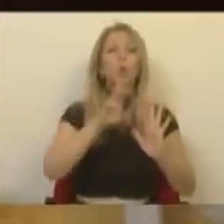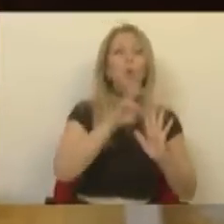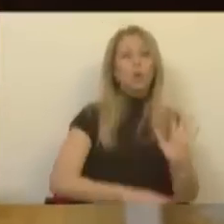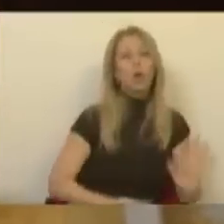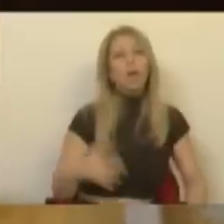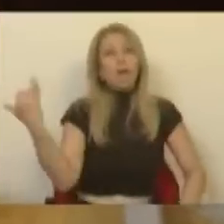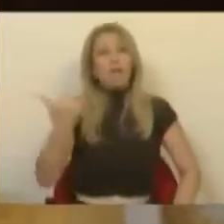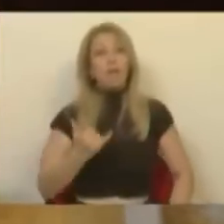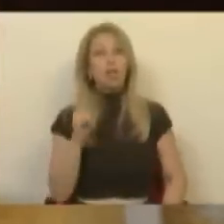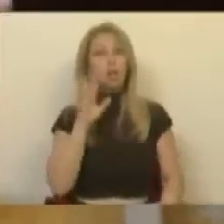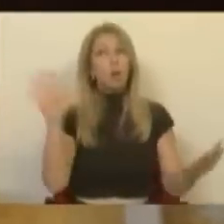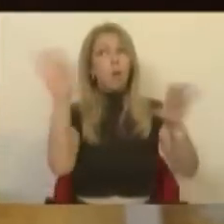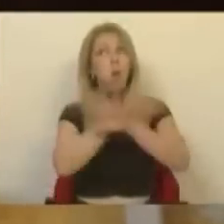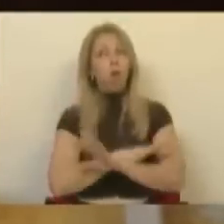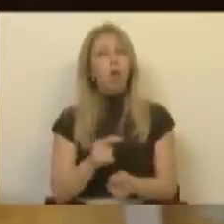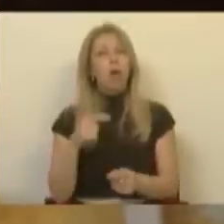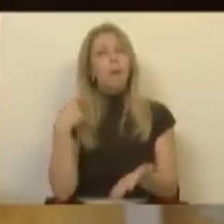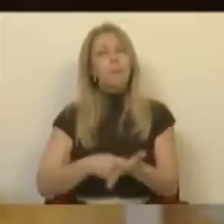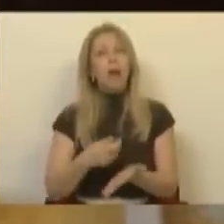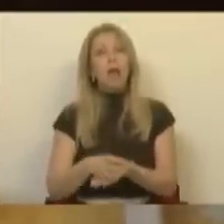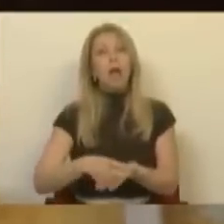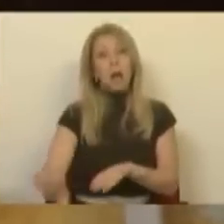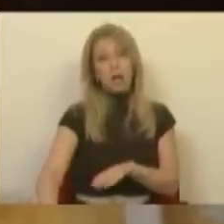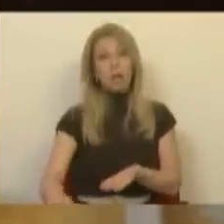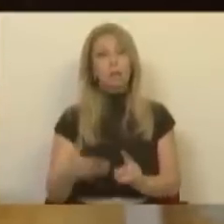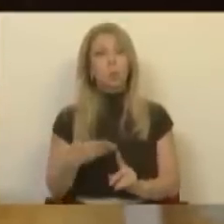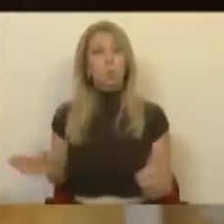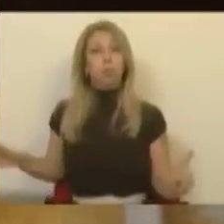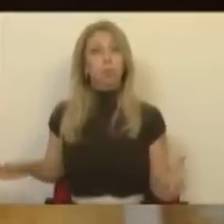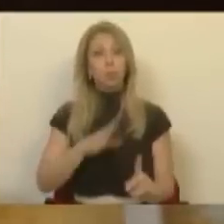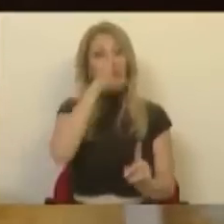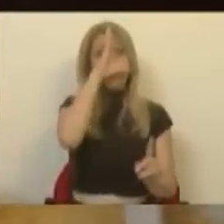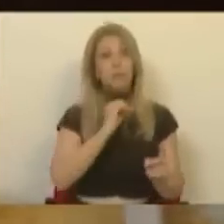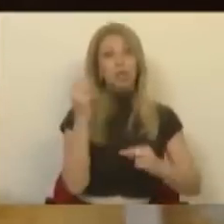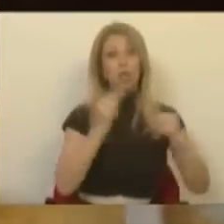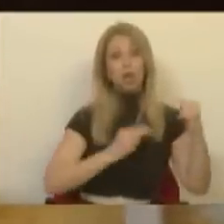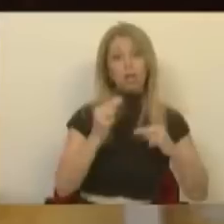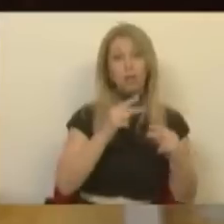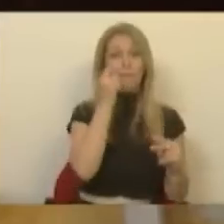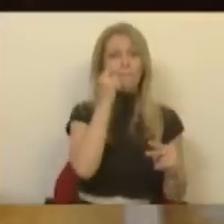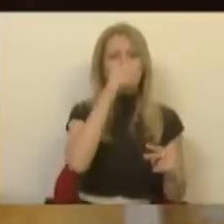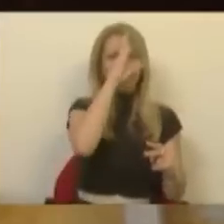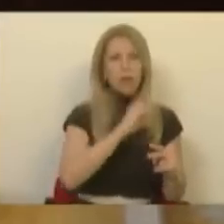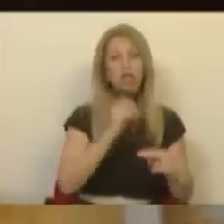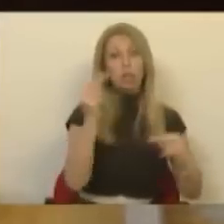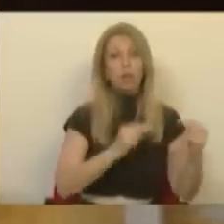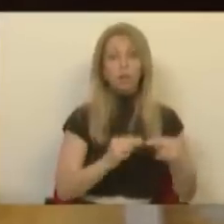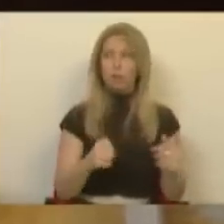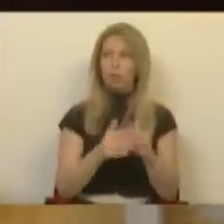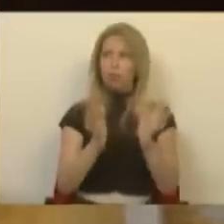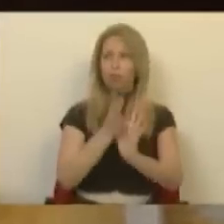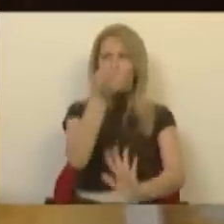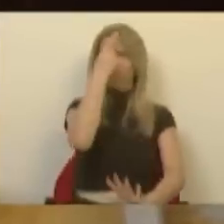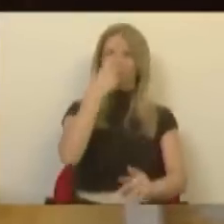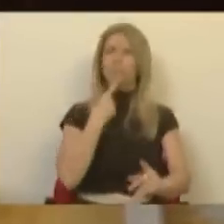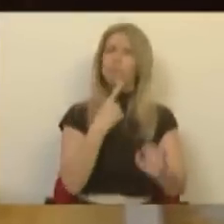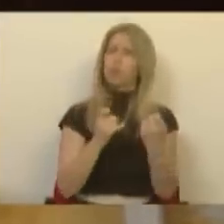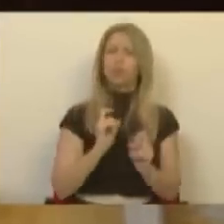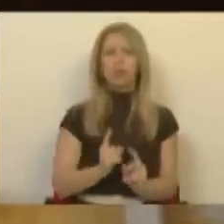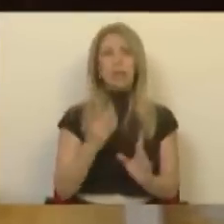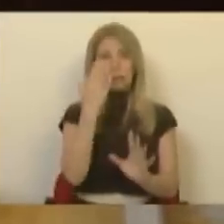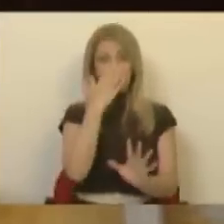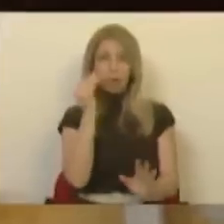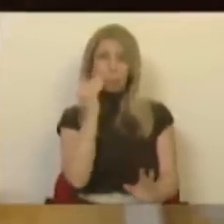indenizações as velhinha do ministério das Finanças e do Ministro das Finanças e tudo eu acho que há uma pergunta que todos fazemos se isto é mesmo assim